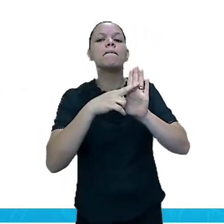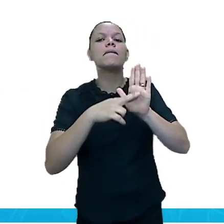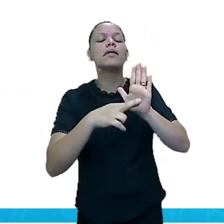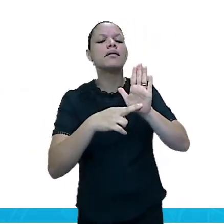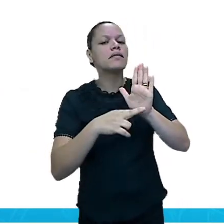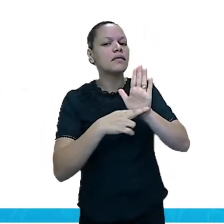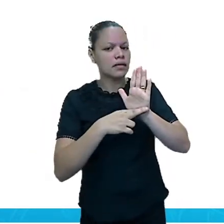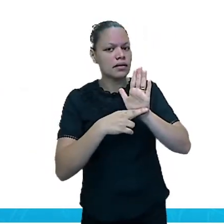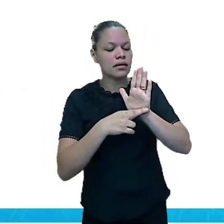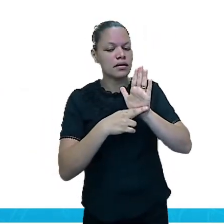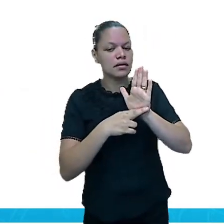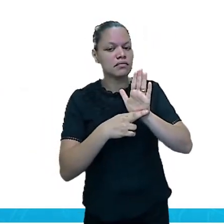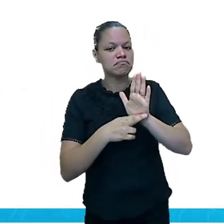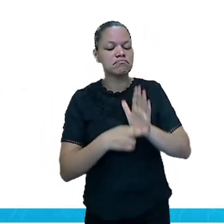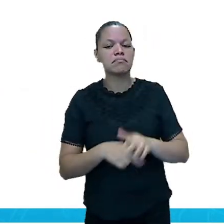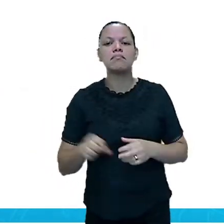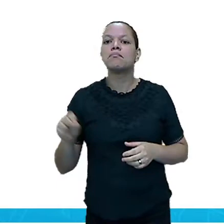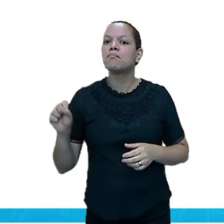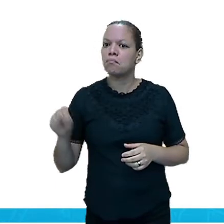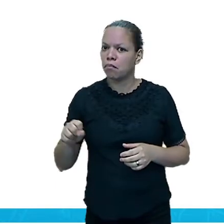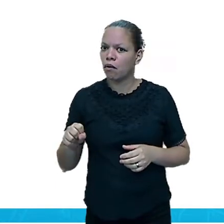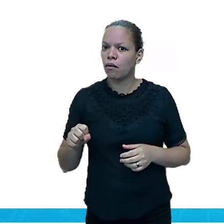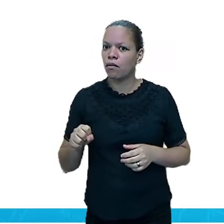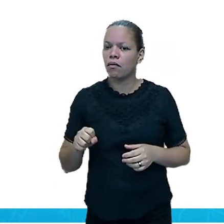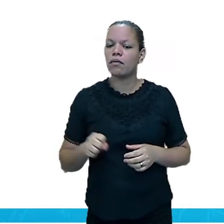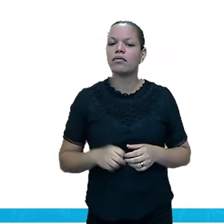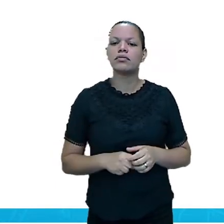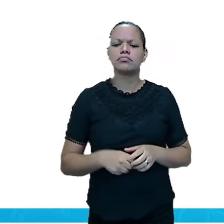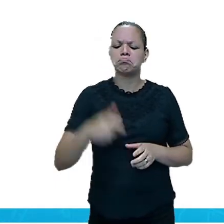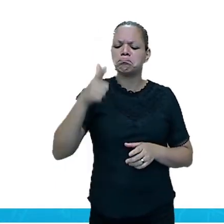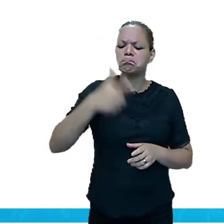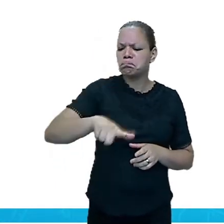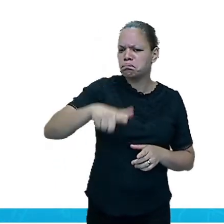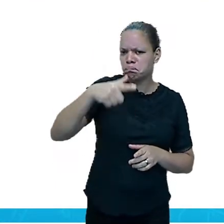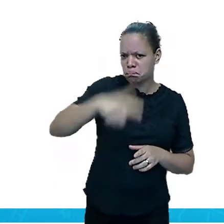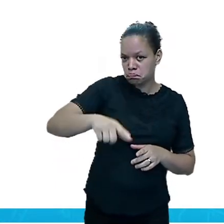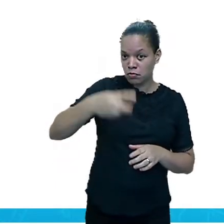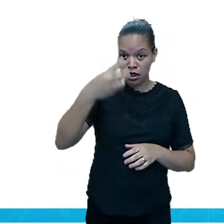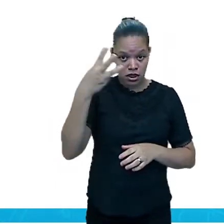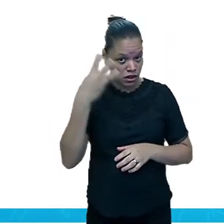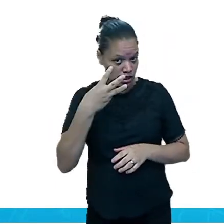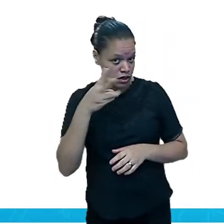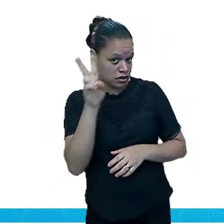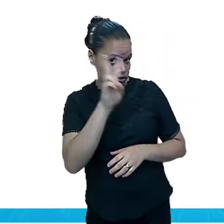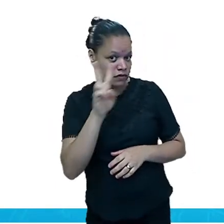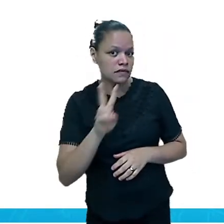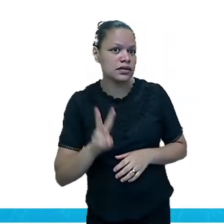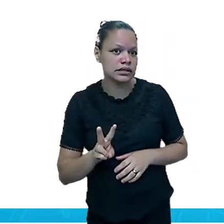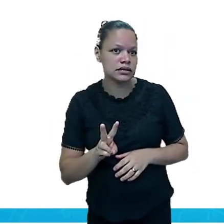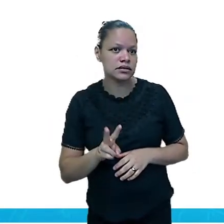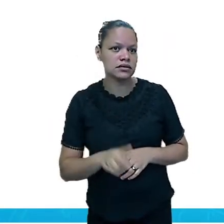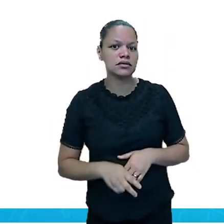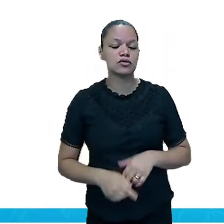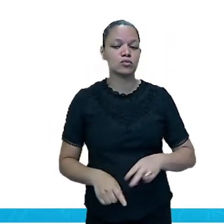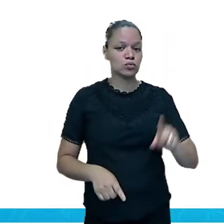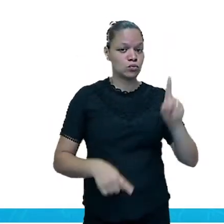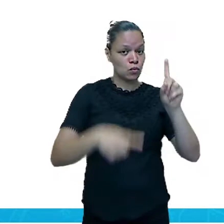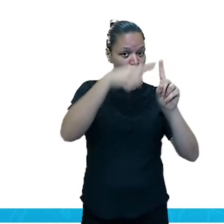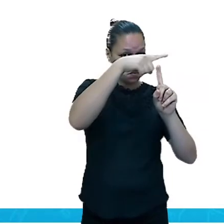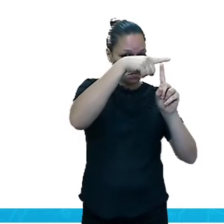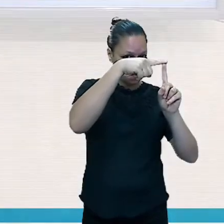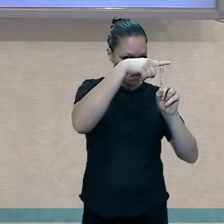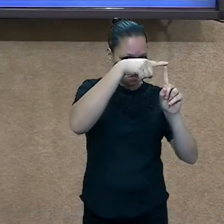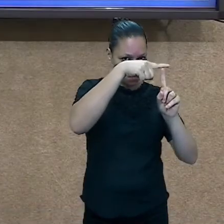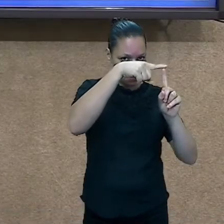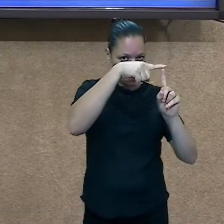3 vezes. Então, nós já sabemos que 1, aqui 2 e aqui 3. Normalmente, né, quem não